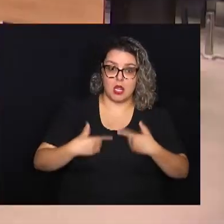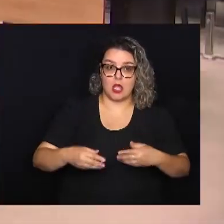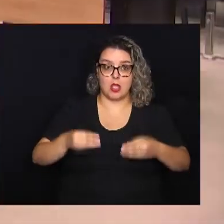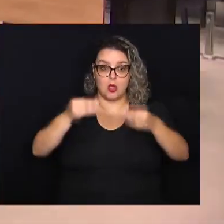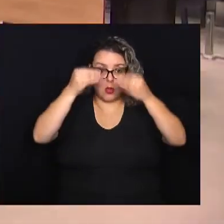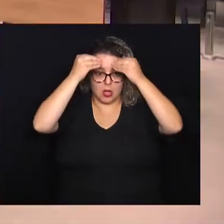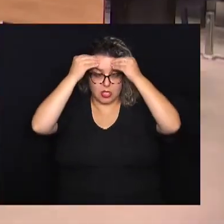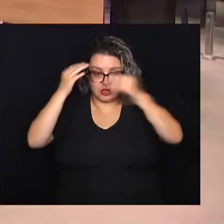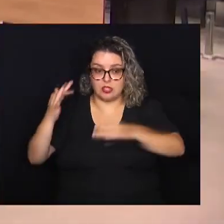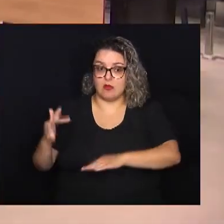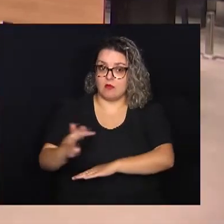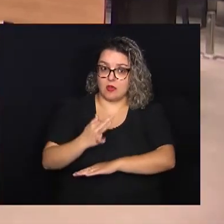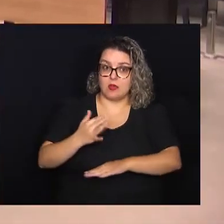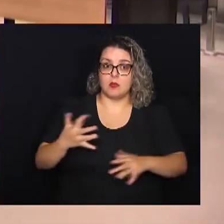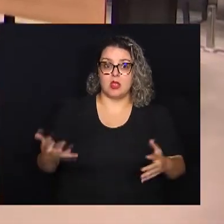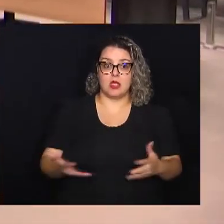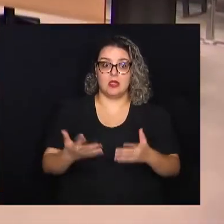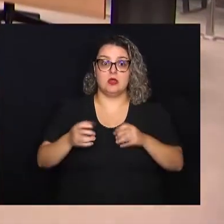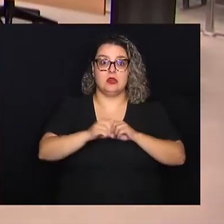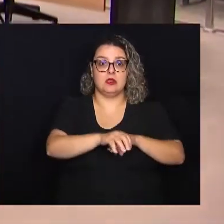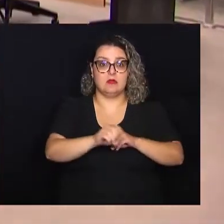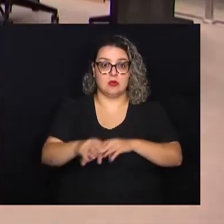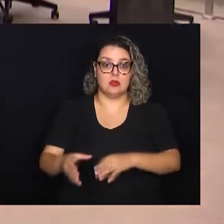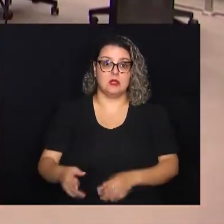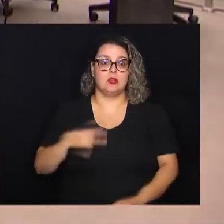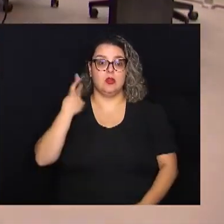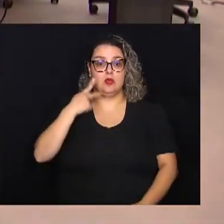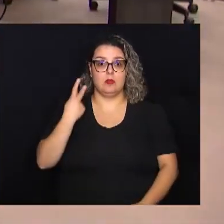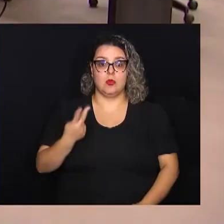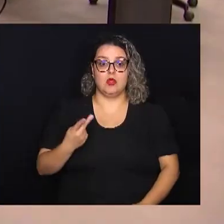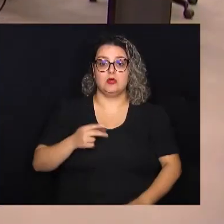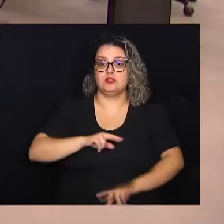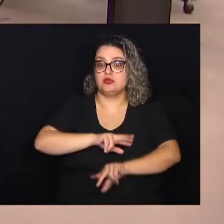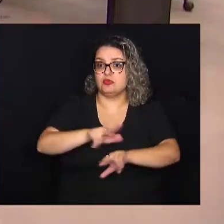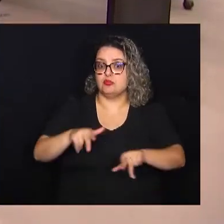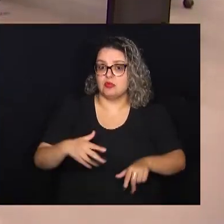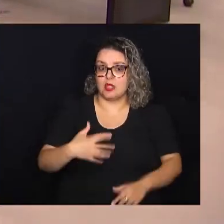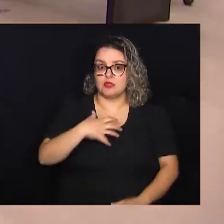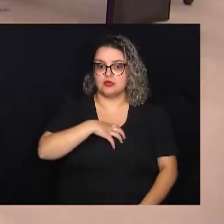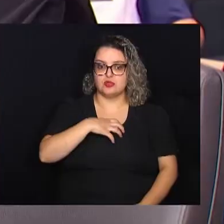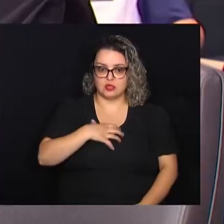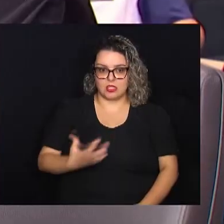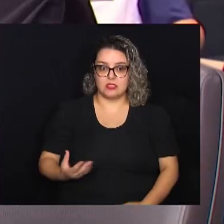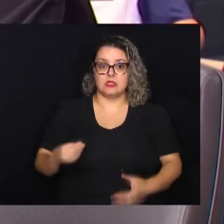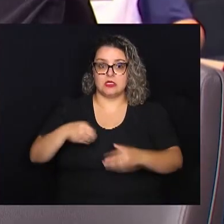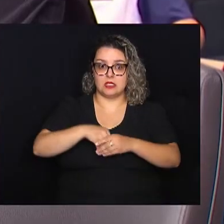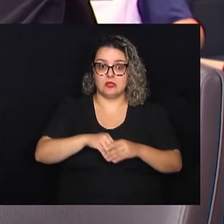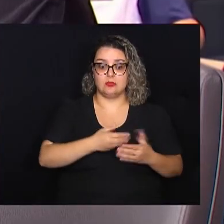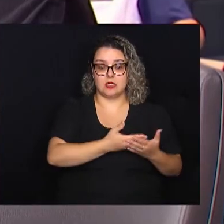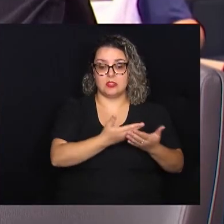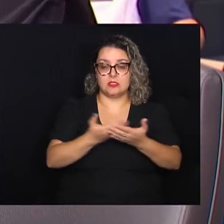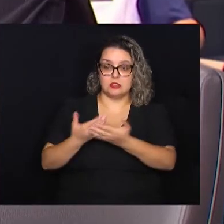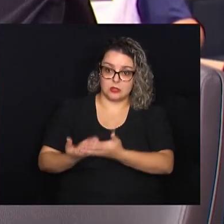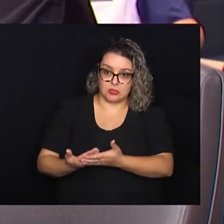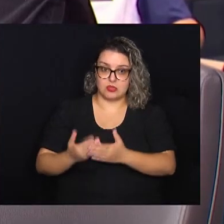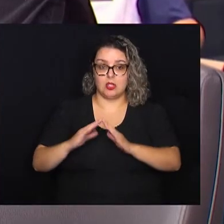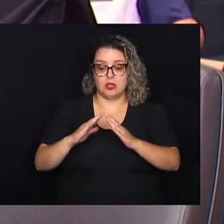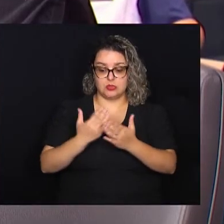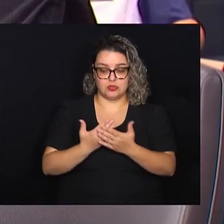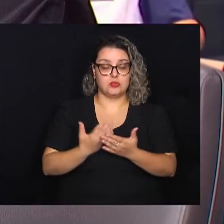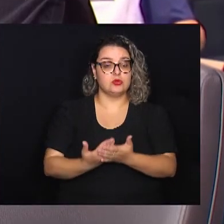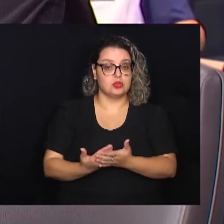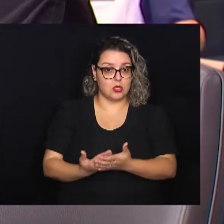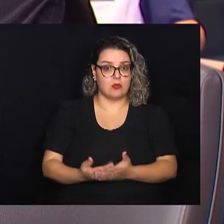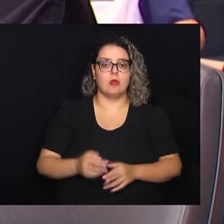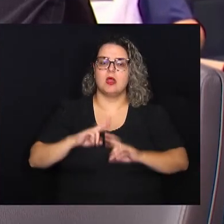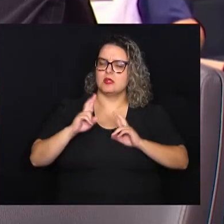a iniciativa de levar a educação política de forma multidisciplinar dentro das escolas faz toda a diferença para o